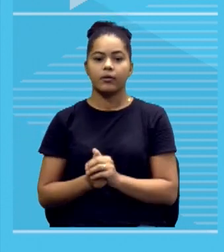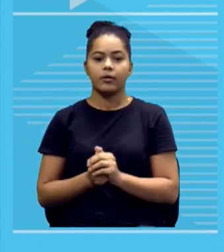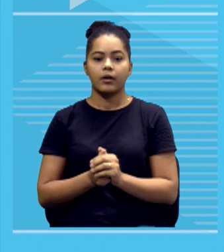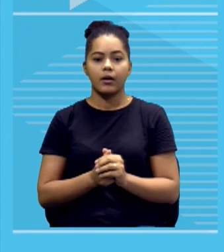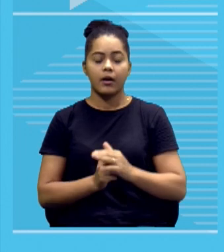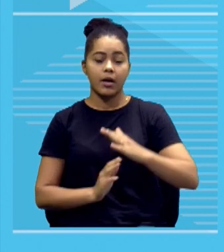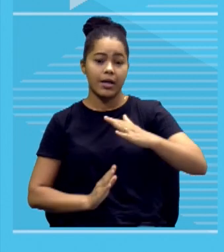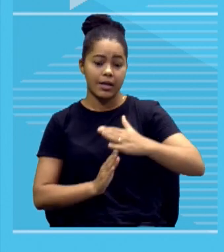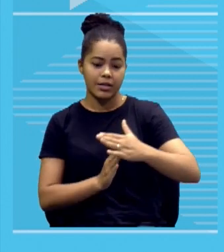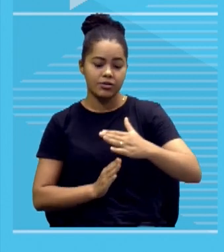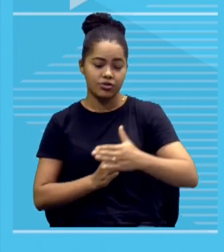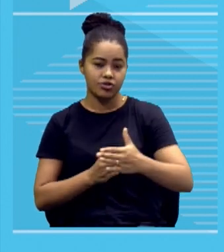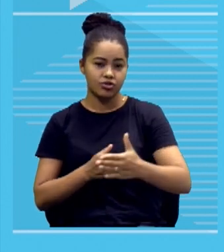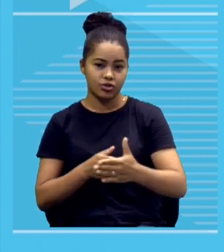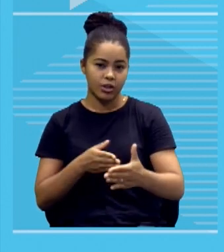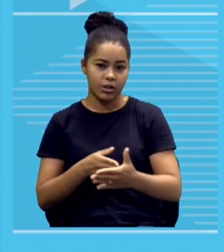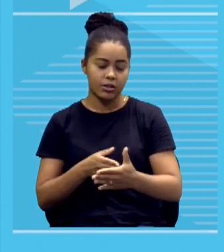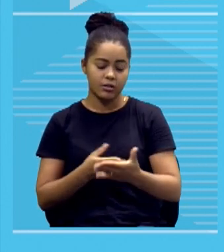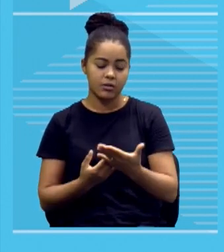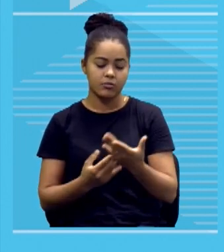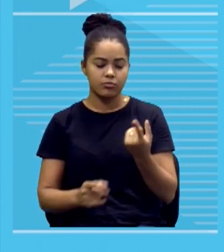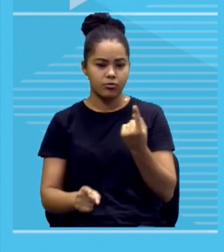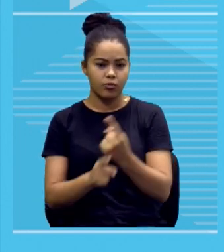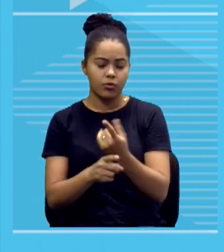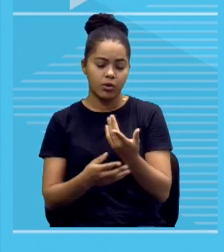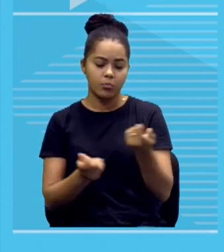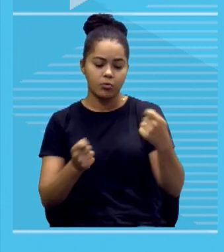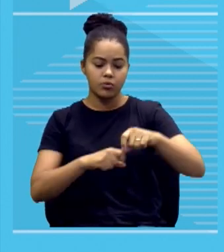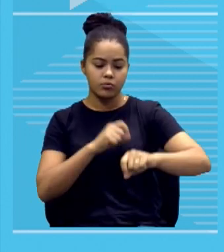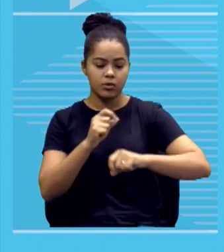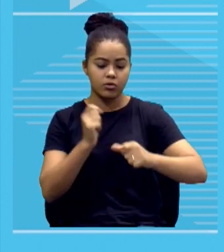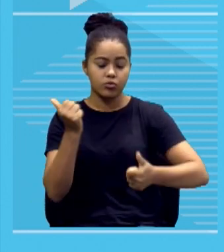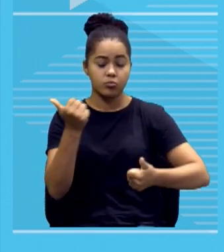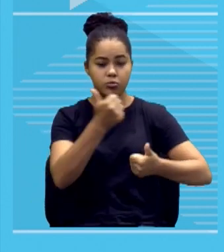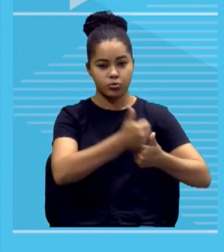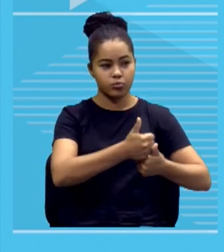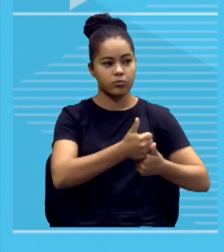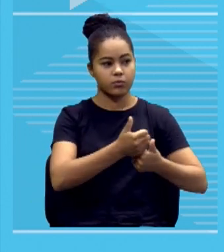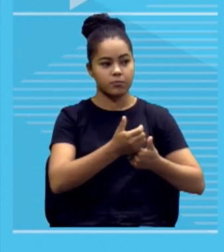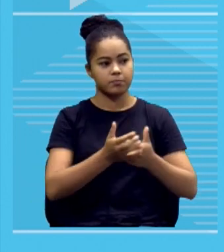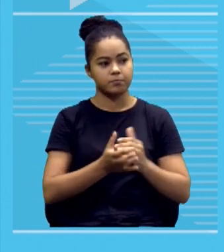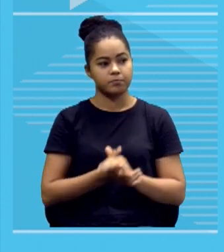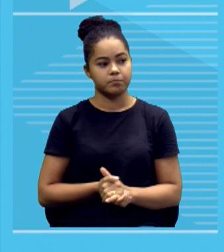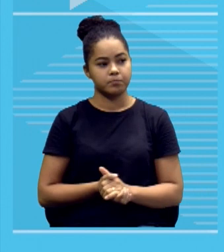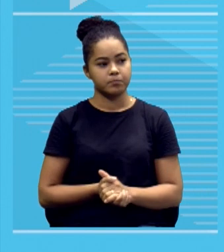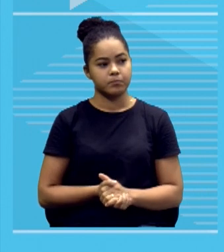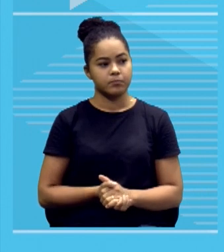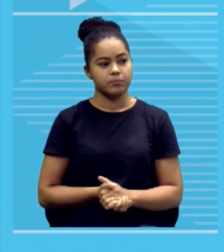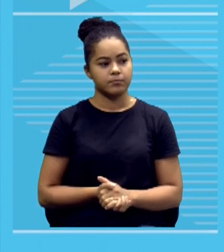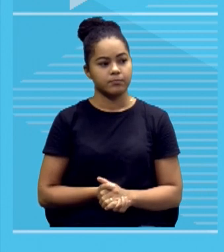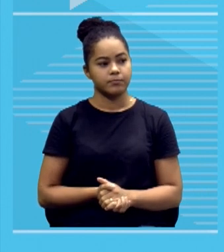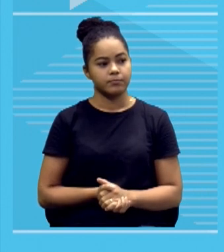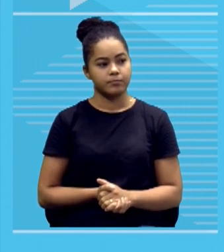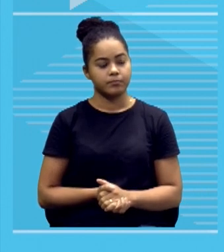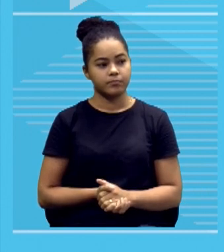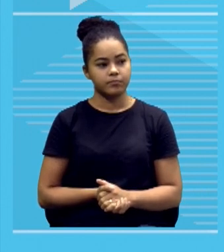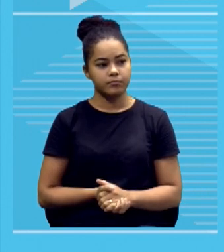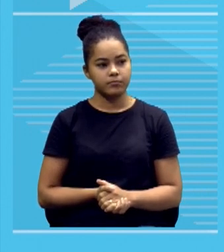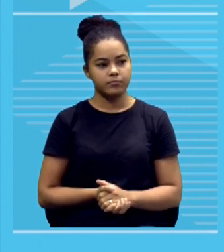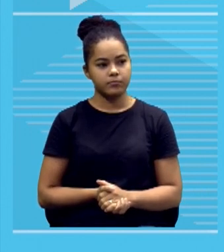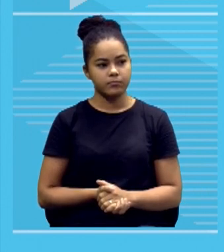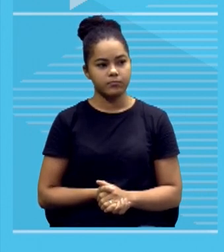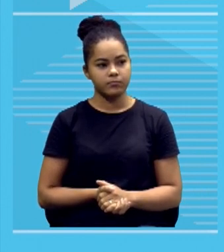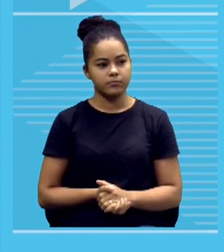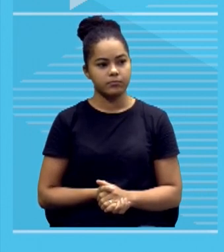substitui em qualquer uma das duas. Pode ser a primeira, pode ser a segunda. Tanto faz. Então, você pode pegar aquela resistência